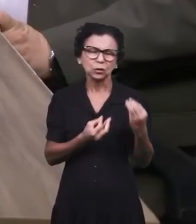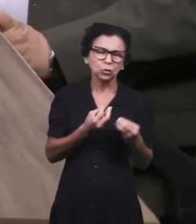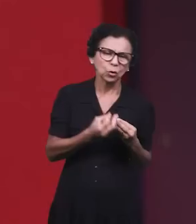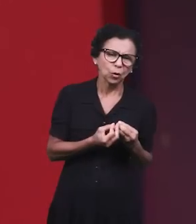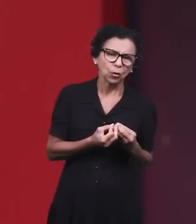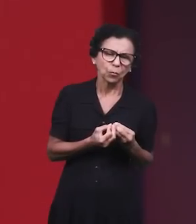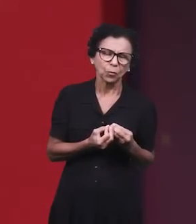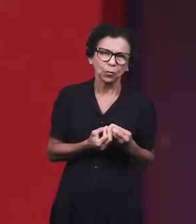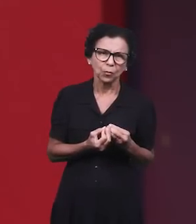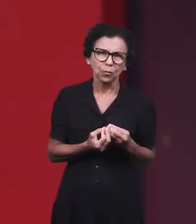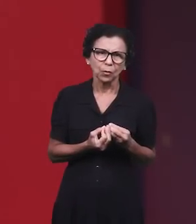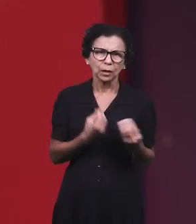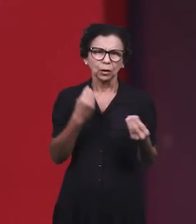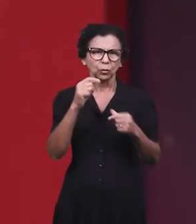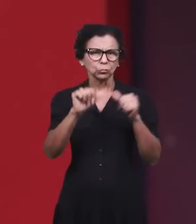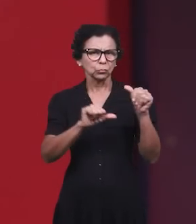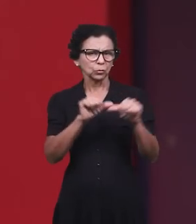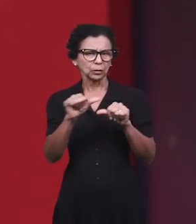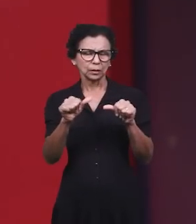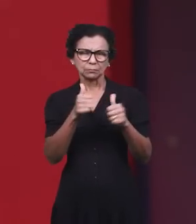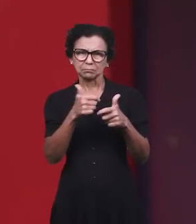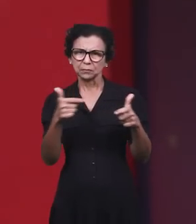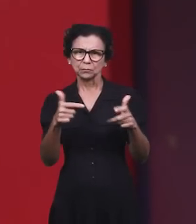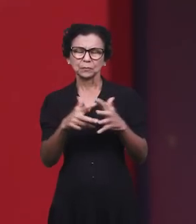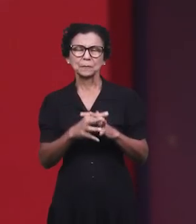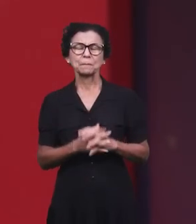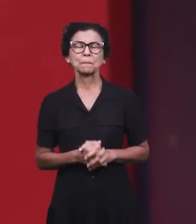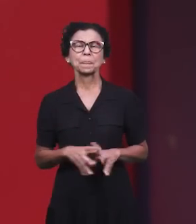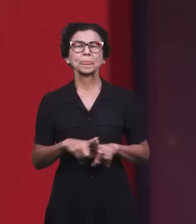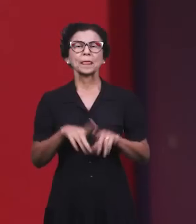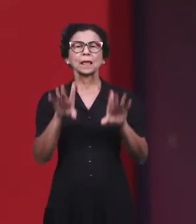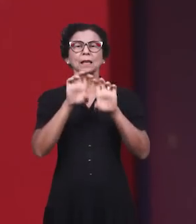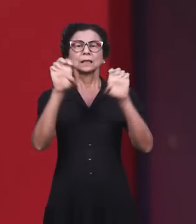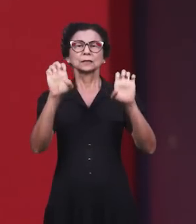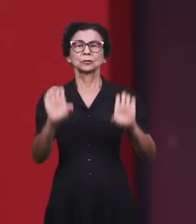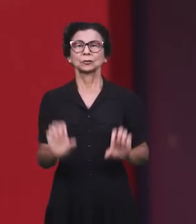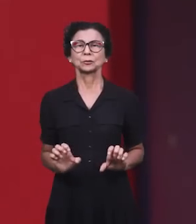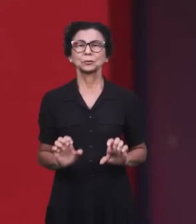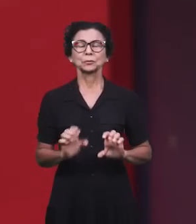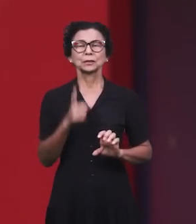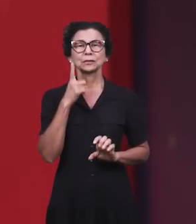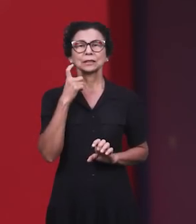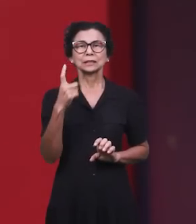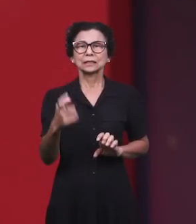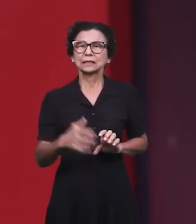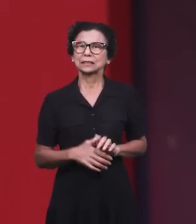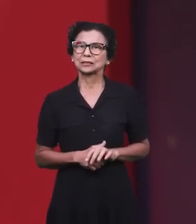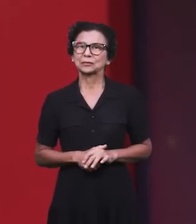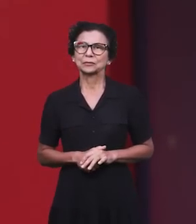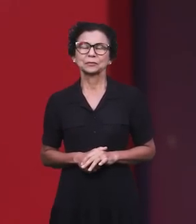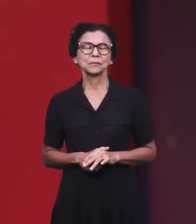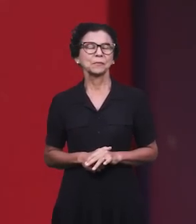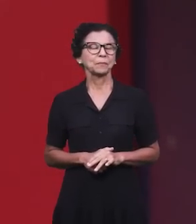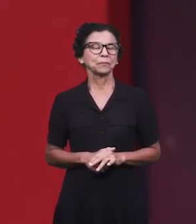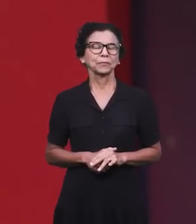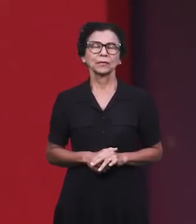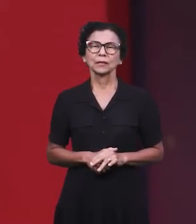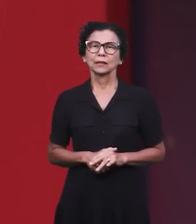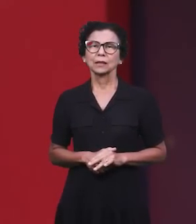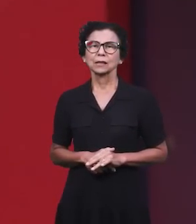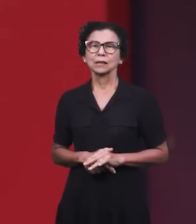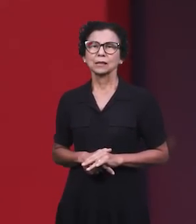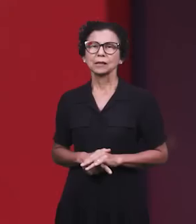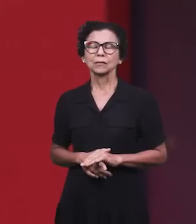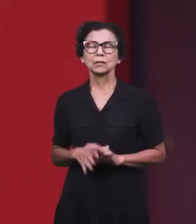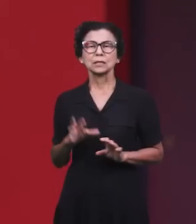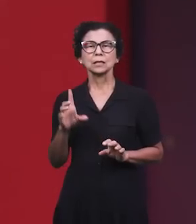inicial. E algo interessante da estrutura é que você não volta nunca ao ponto inicial. Então, quando você aplica